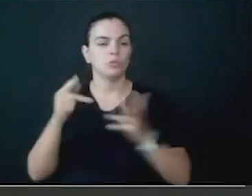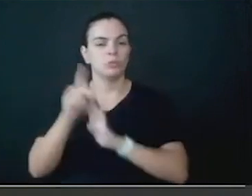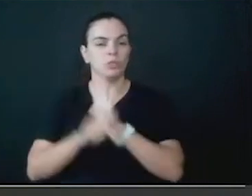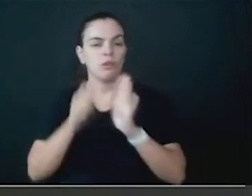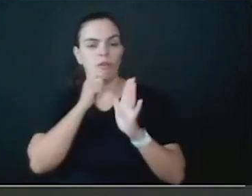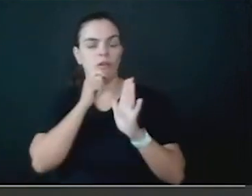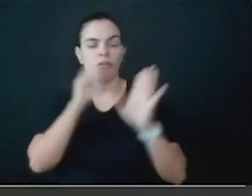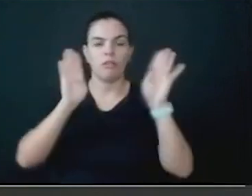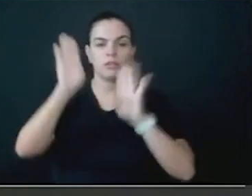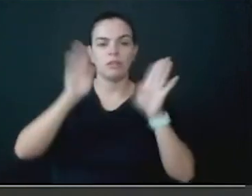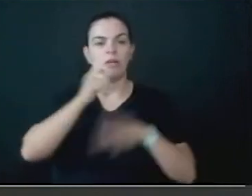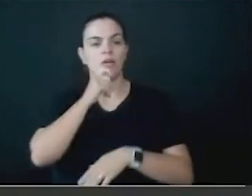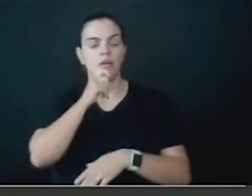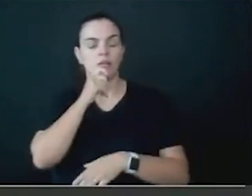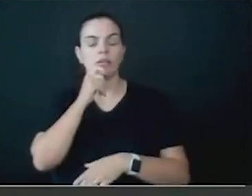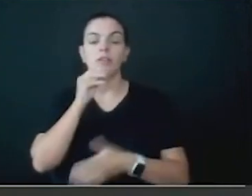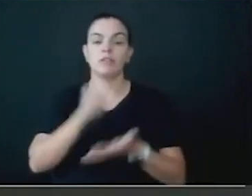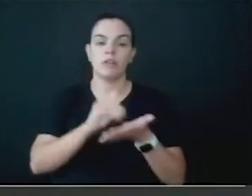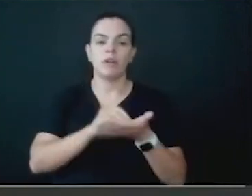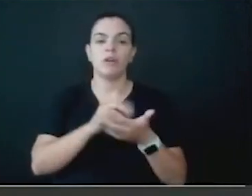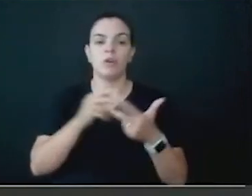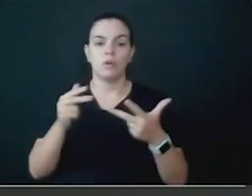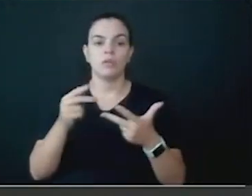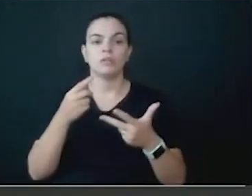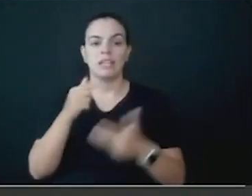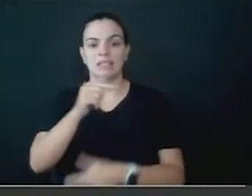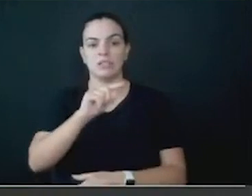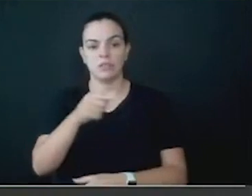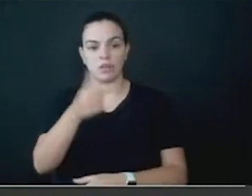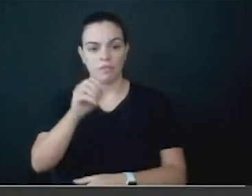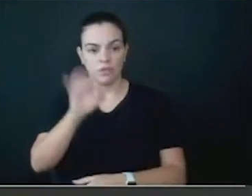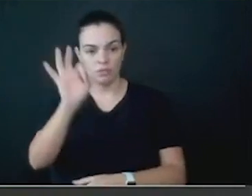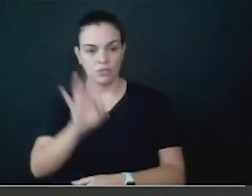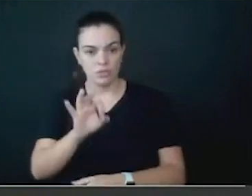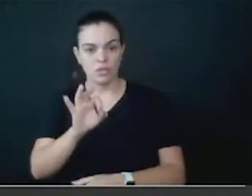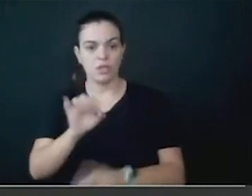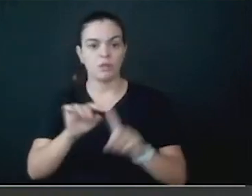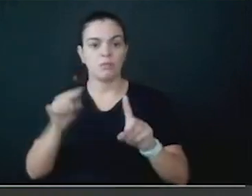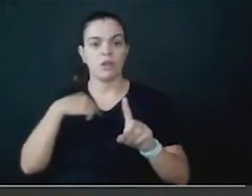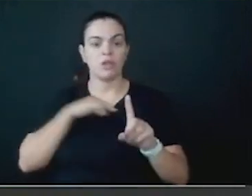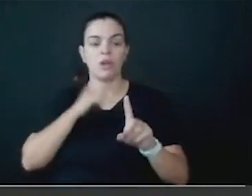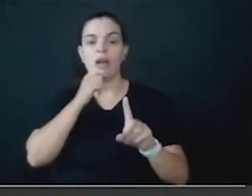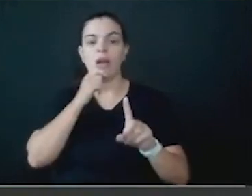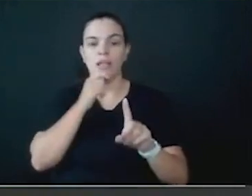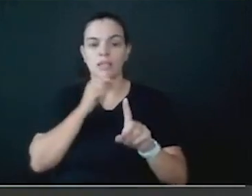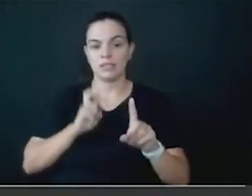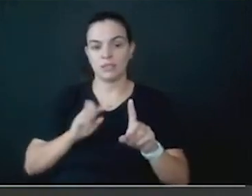pouco aquém daquilo que era previsto, que era 7,20%, chegando a 5,72% em